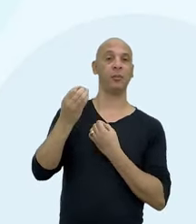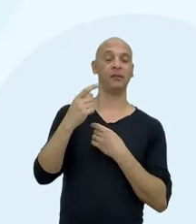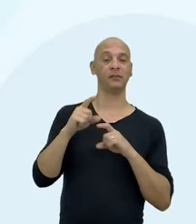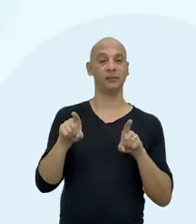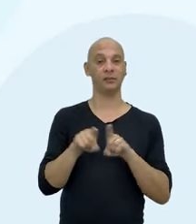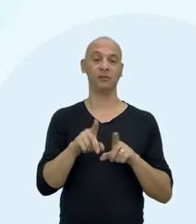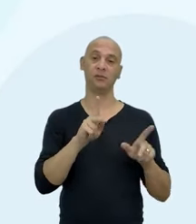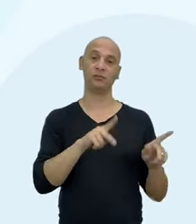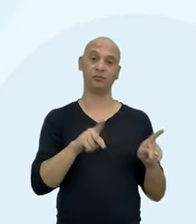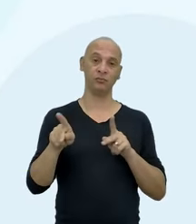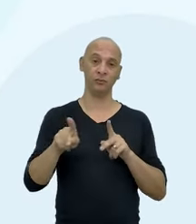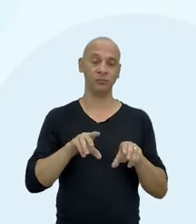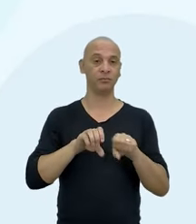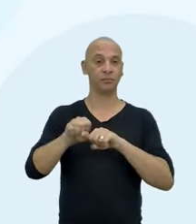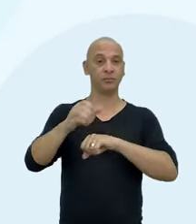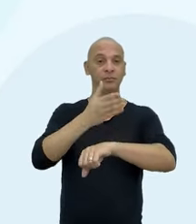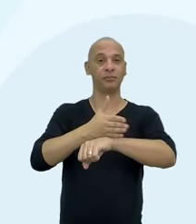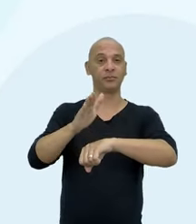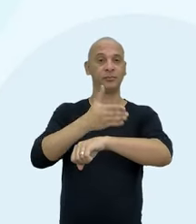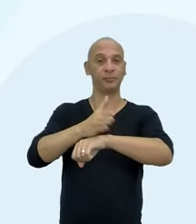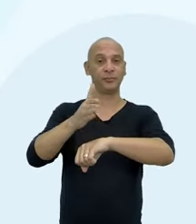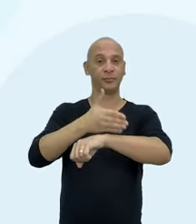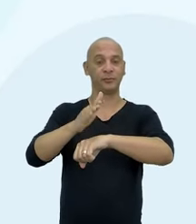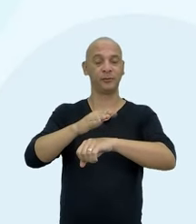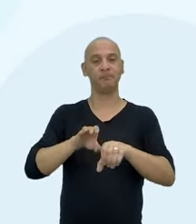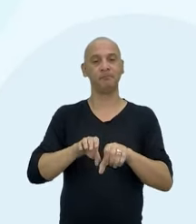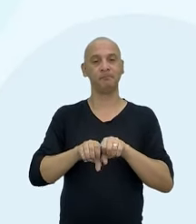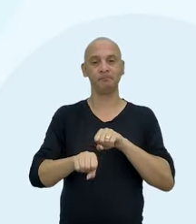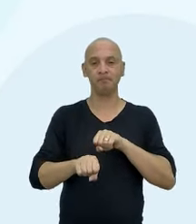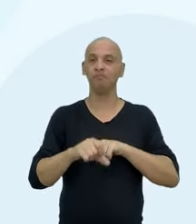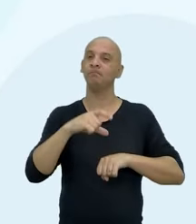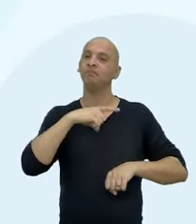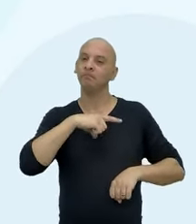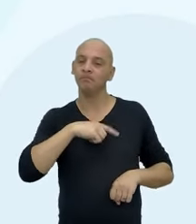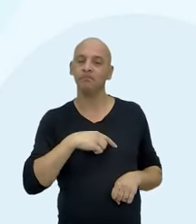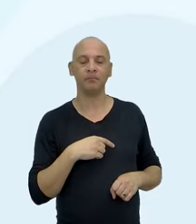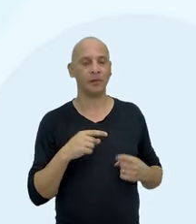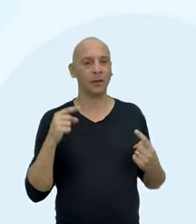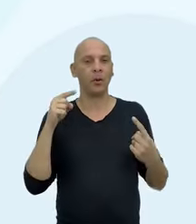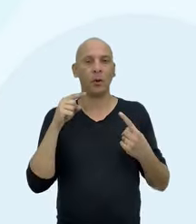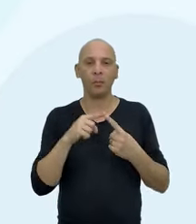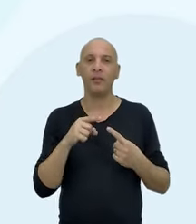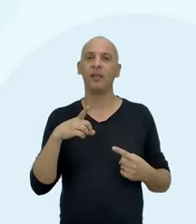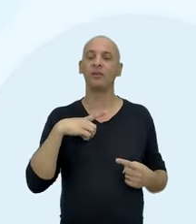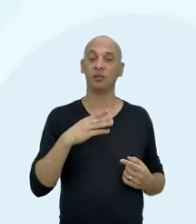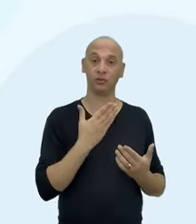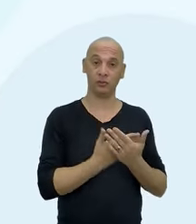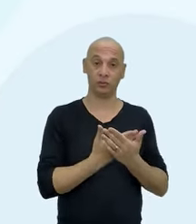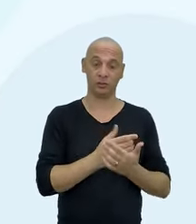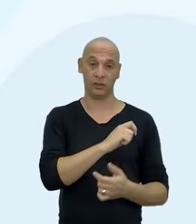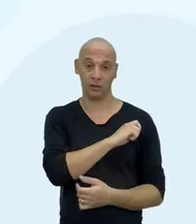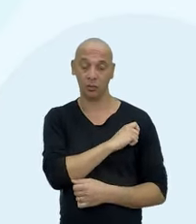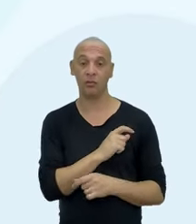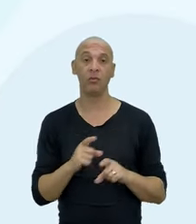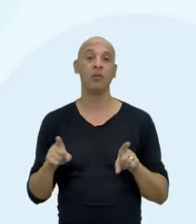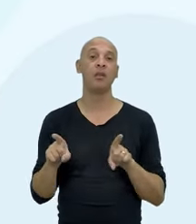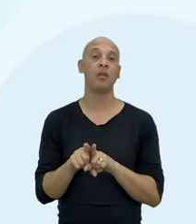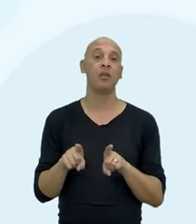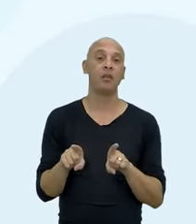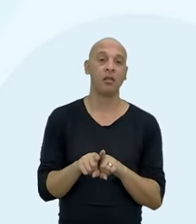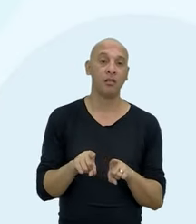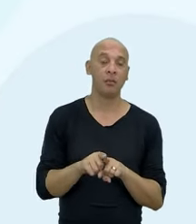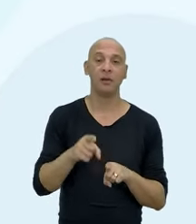continuada de professores não a recomendação do multiplano ela não está apenas relacionada aos estudantes e sim